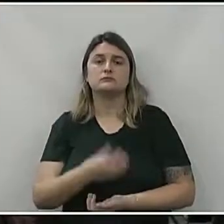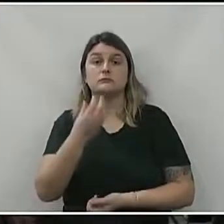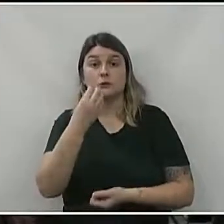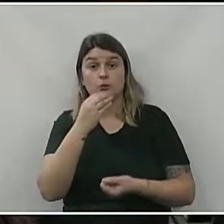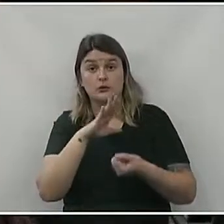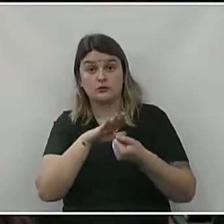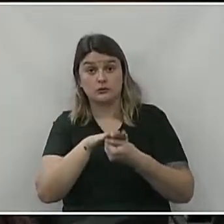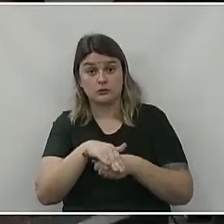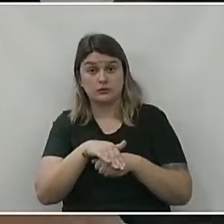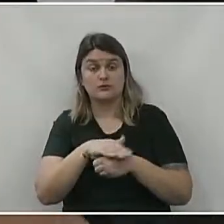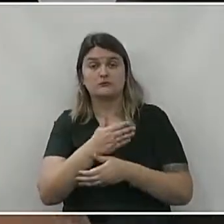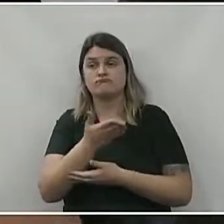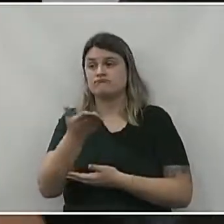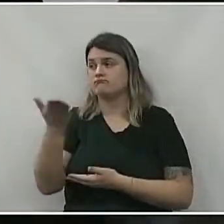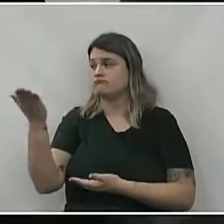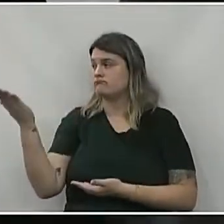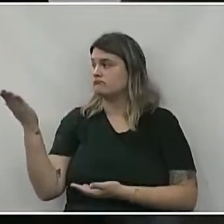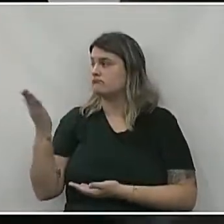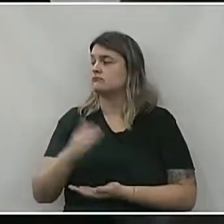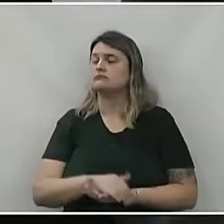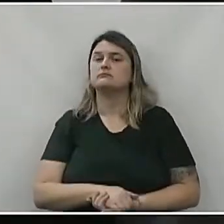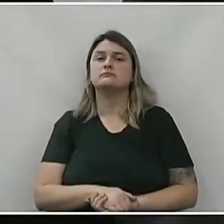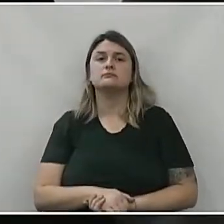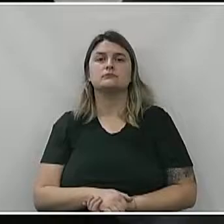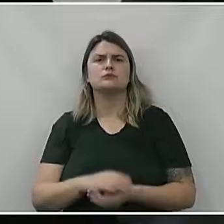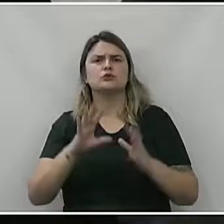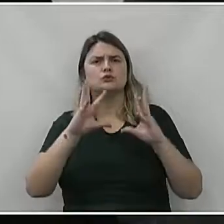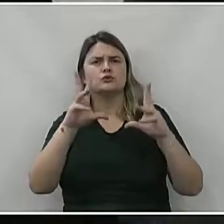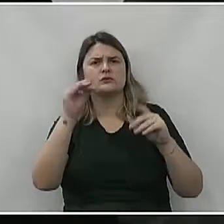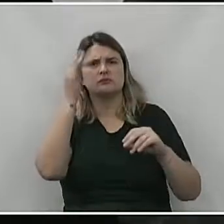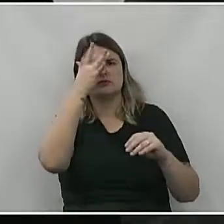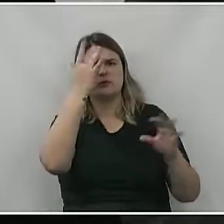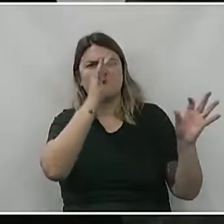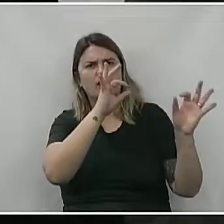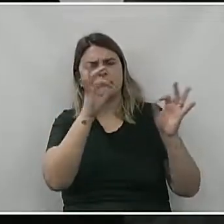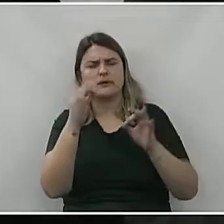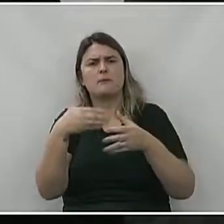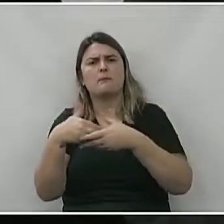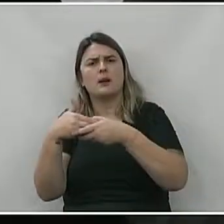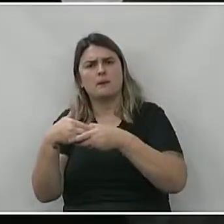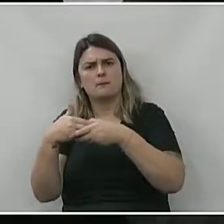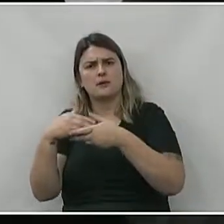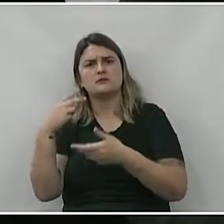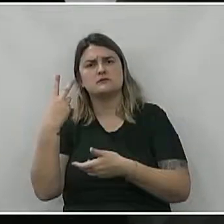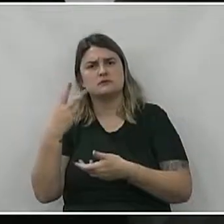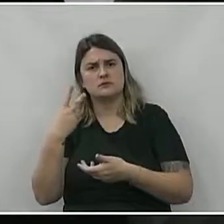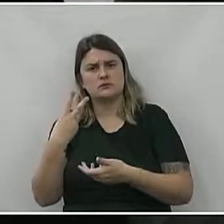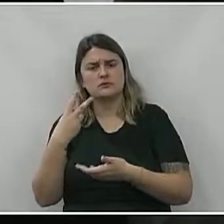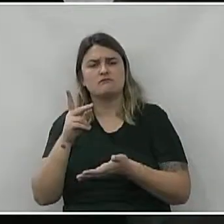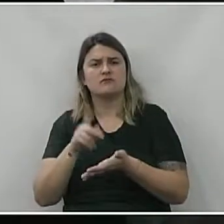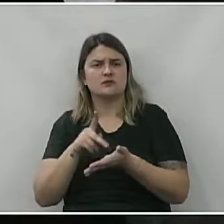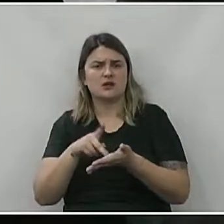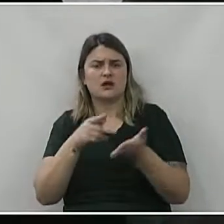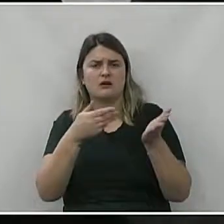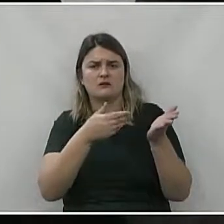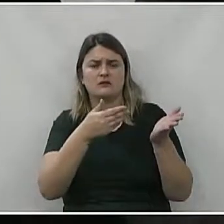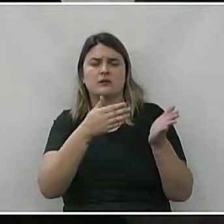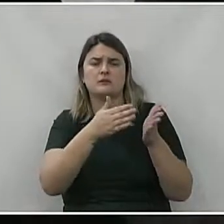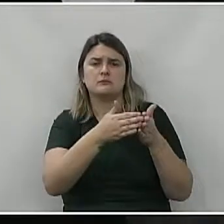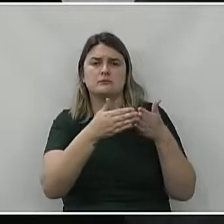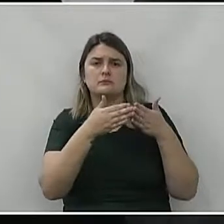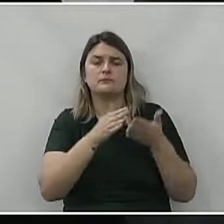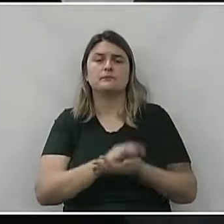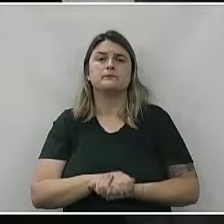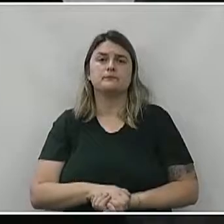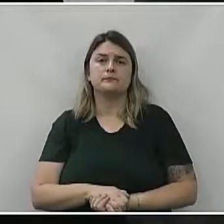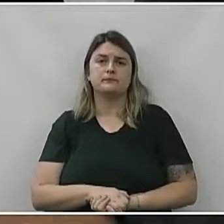noite, presidente. Boa noite, demais colegas vereadores, todos que nos acompanham. Só parabenizar realmente o vereador em relação a este